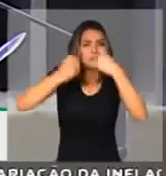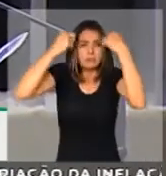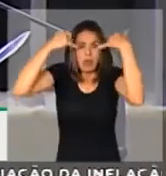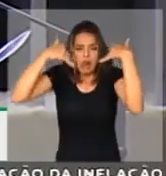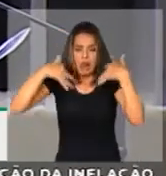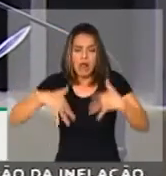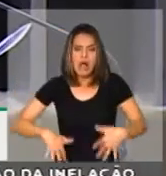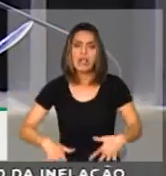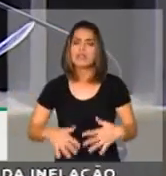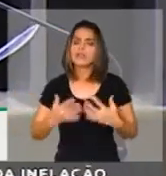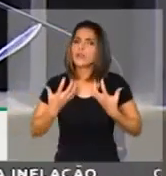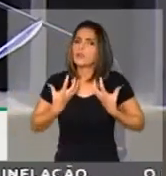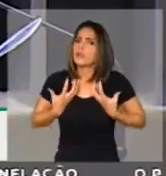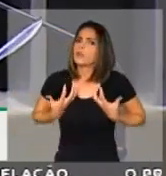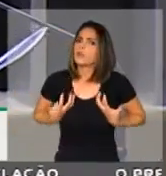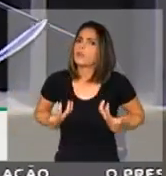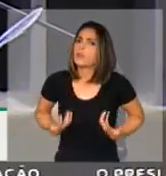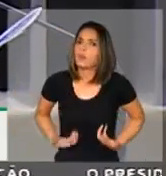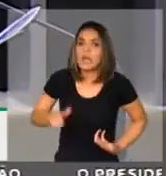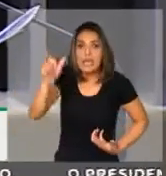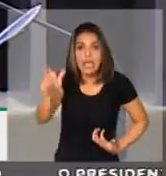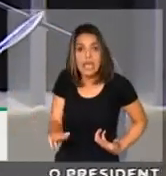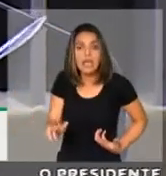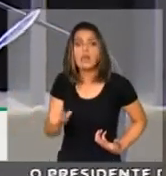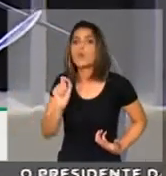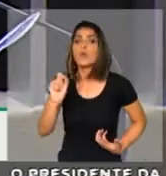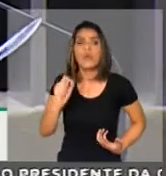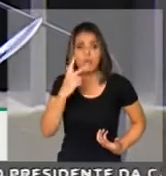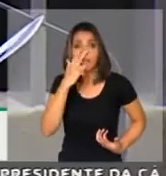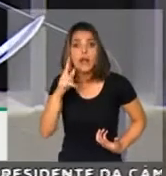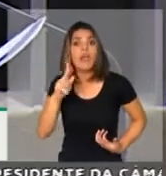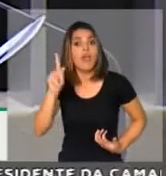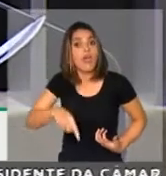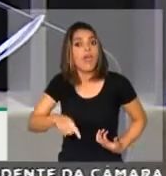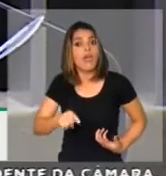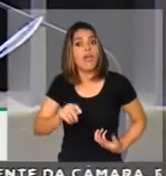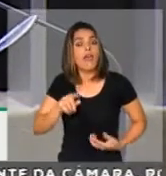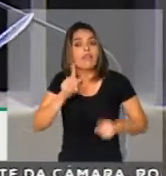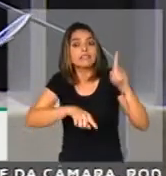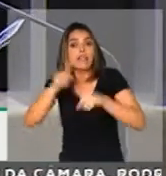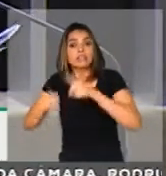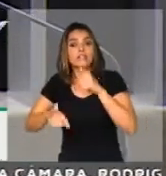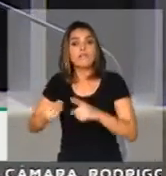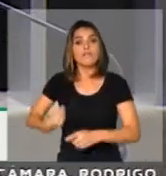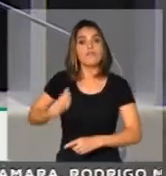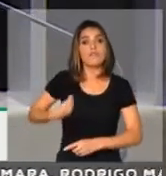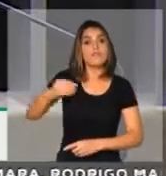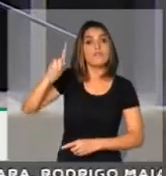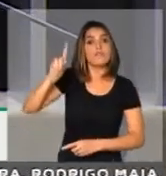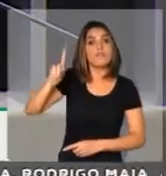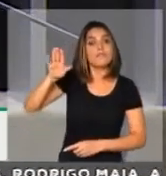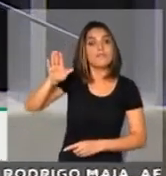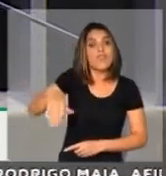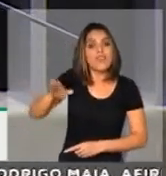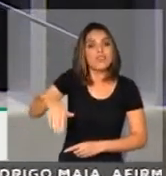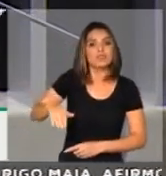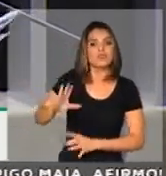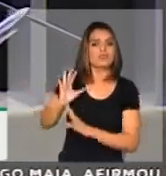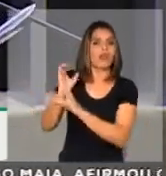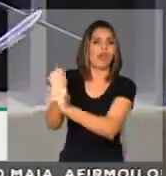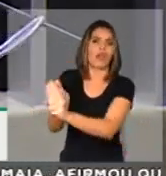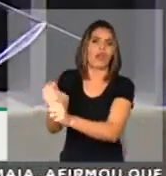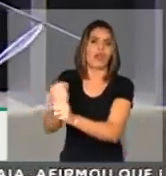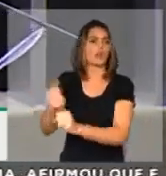este trabalhador tende a viver menos tempo do que o trabalhador do meio urbano. Portanto, a manutenção